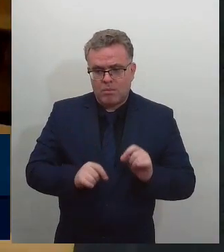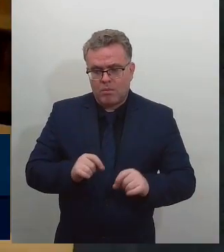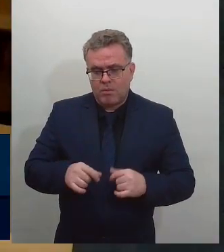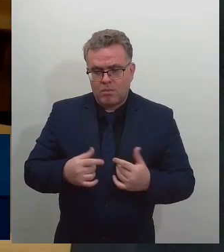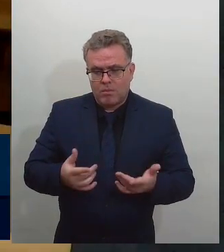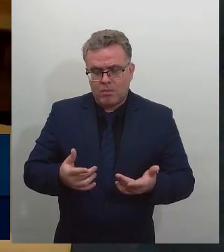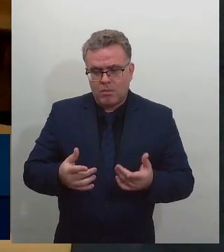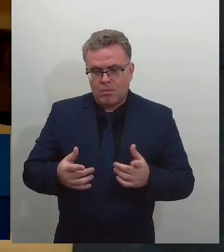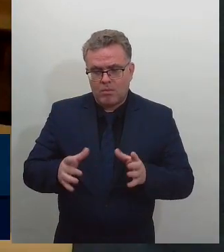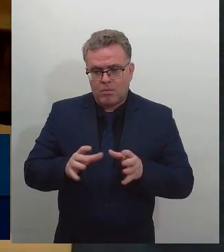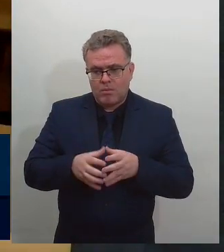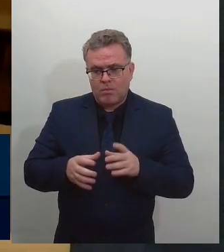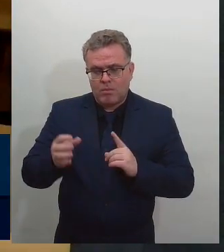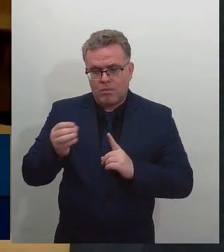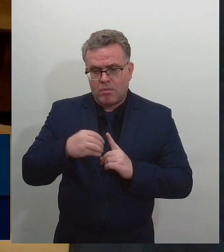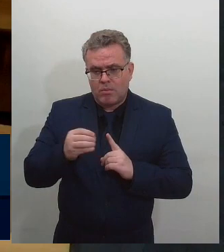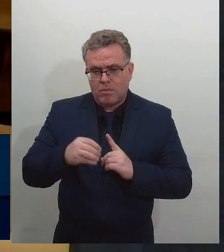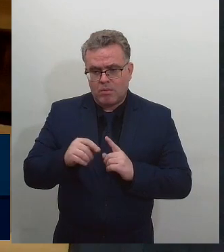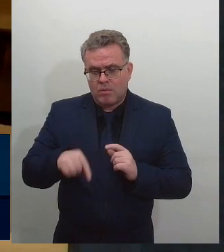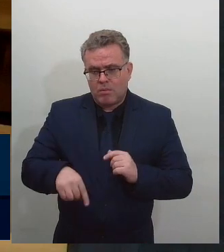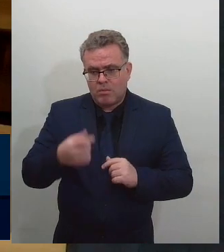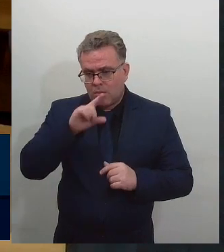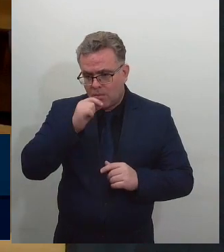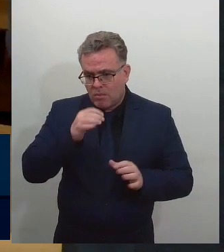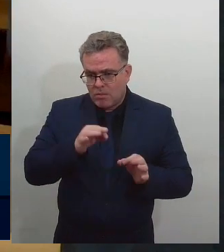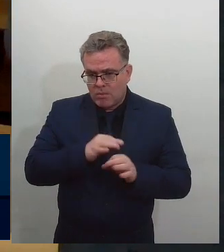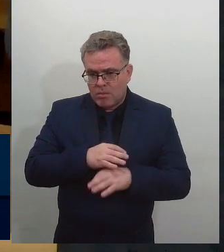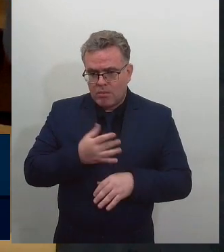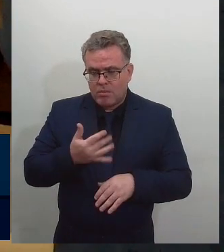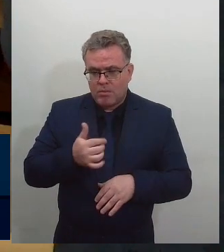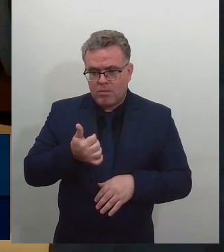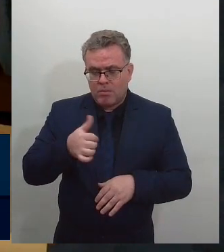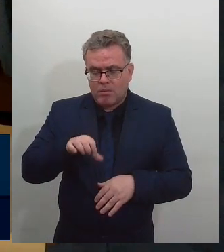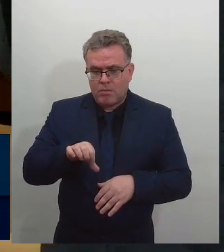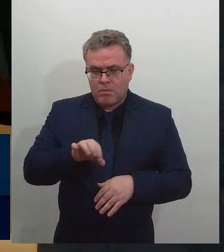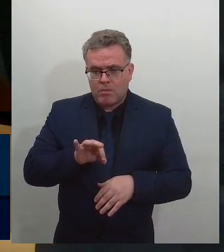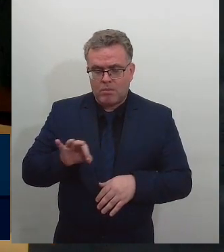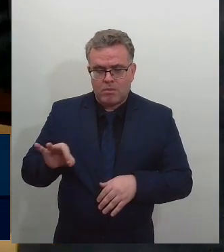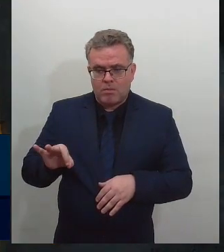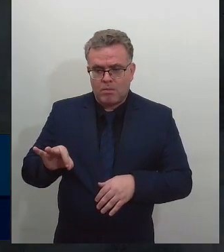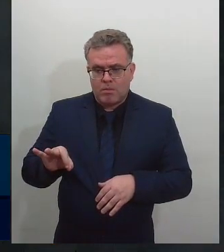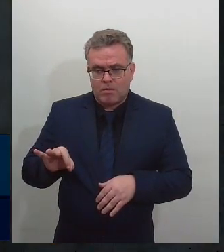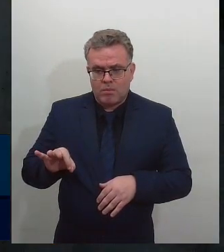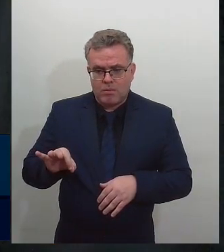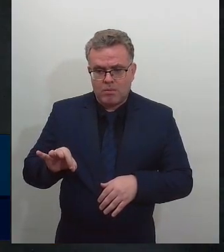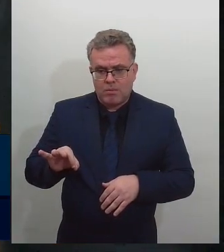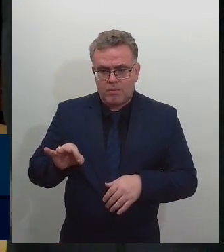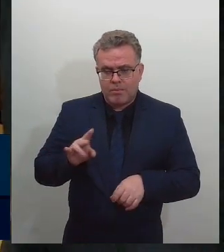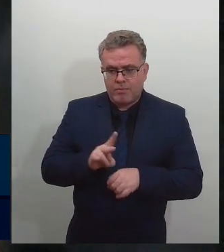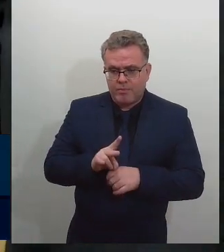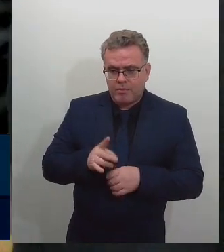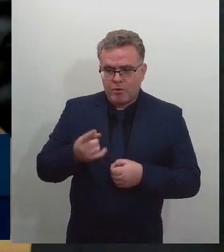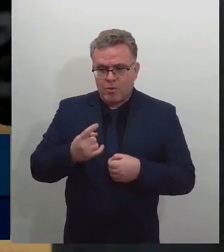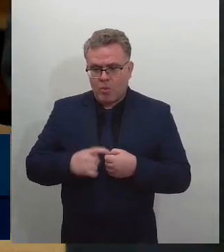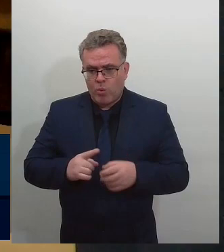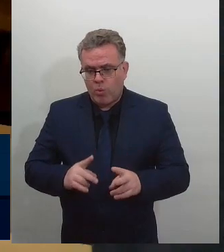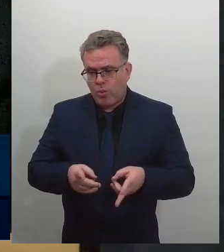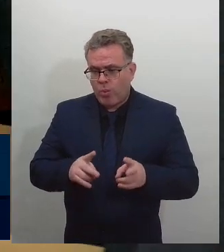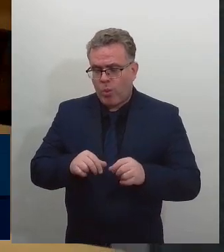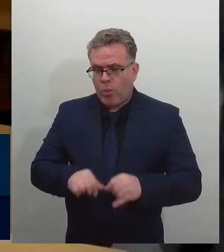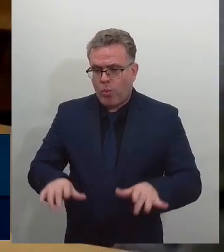em Aracaju, por volta das 19 horas. O atendimento foi restabelecido na própria